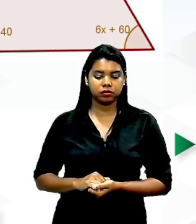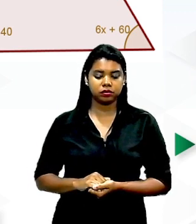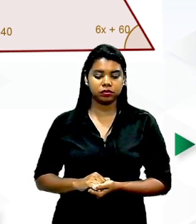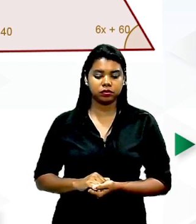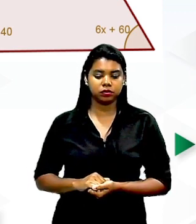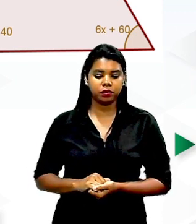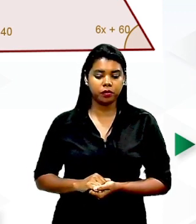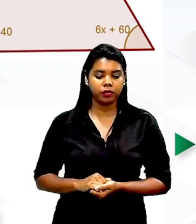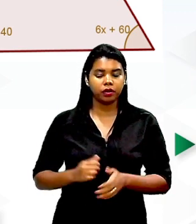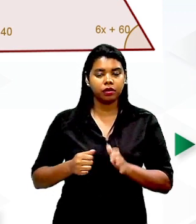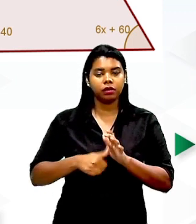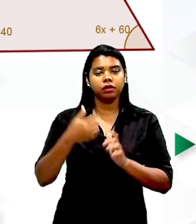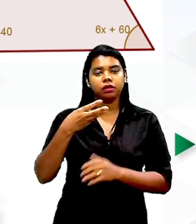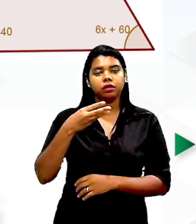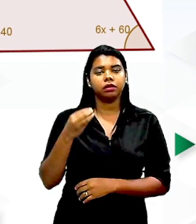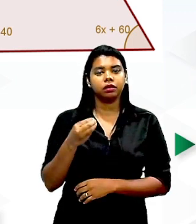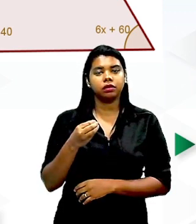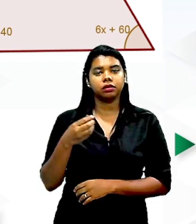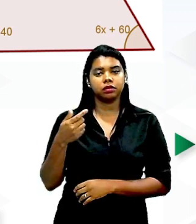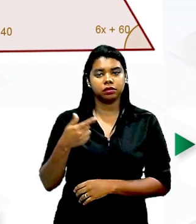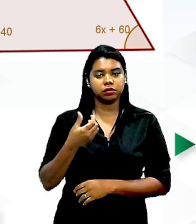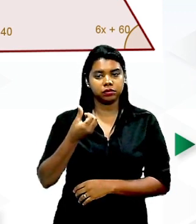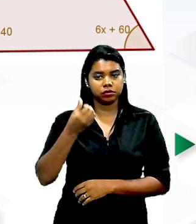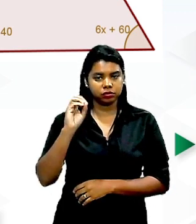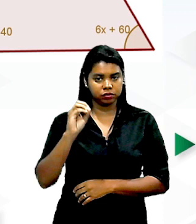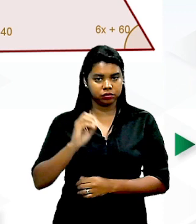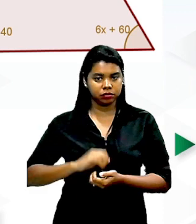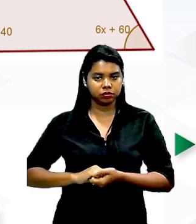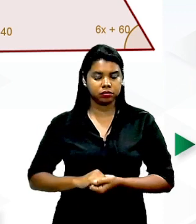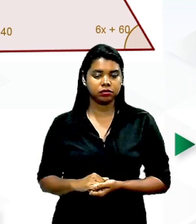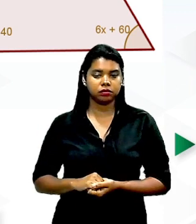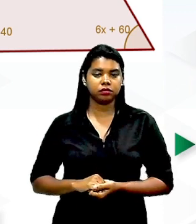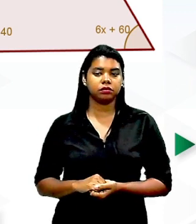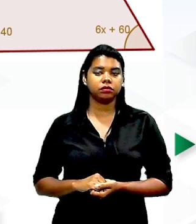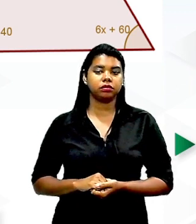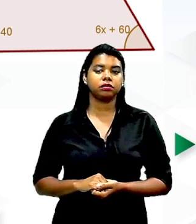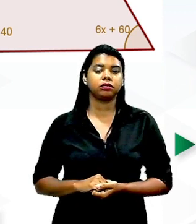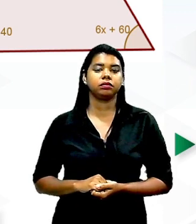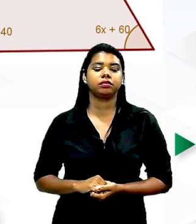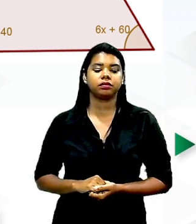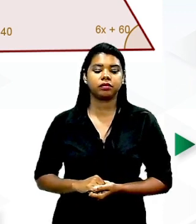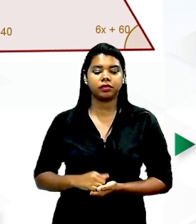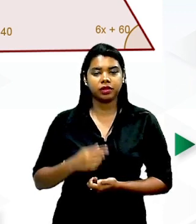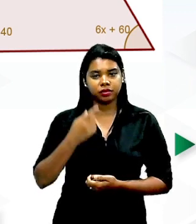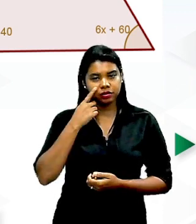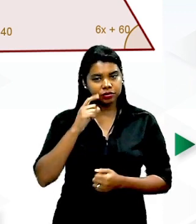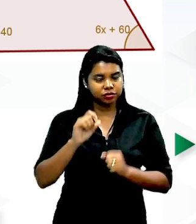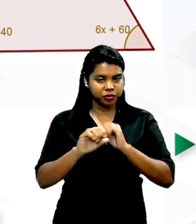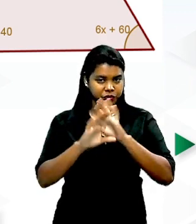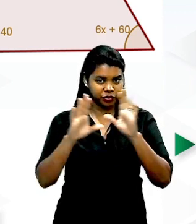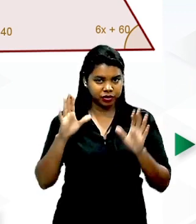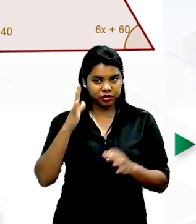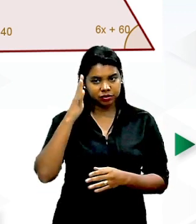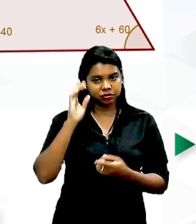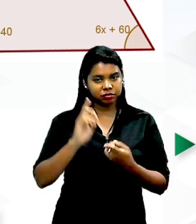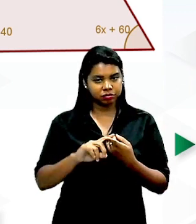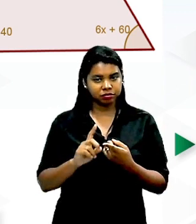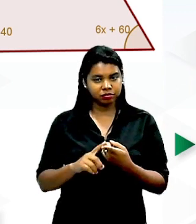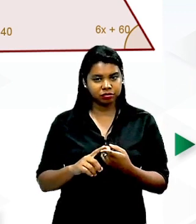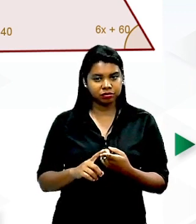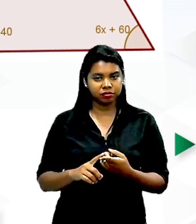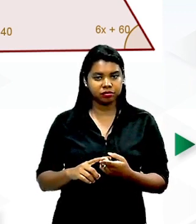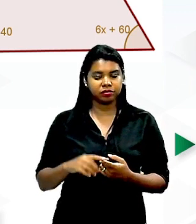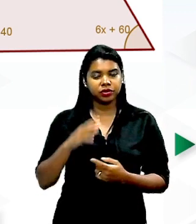30, o segundo 60. Já vi que não é um triângulo equilátero, tá claro, né? Então, vamos comigo aí para a gente